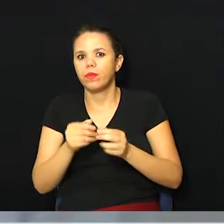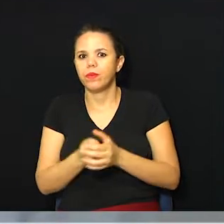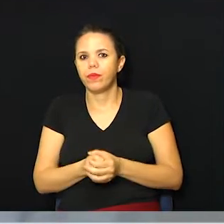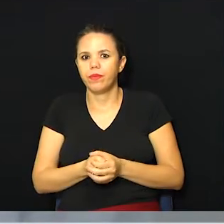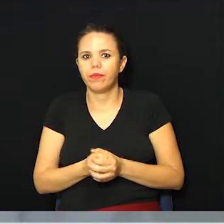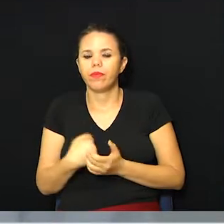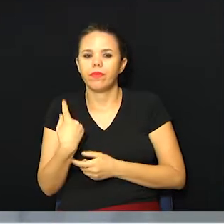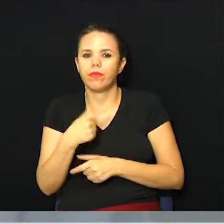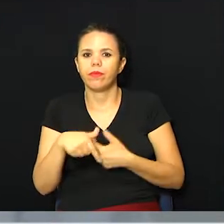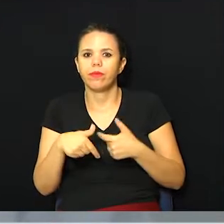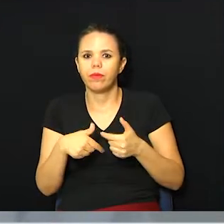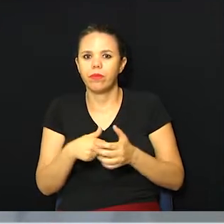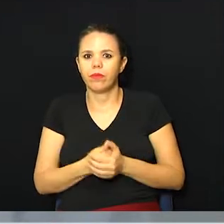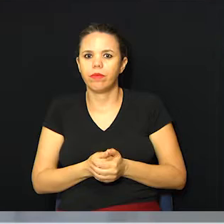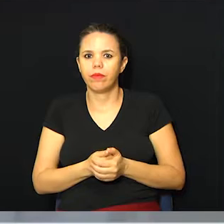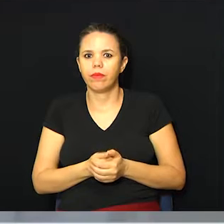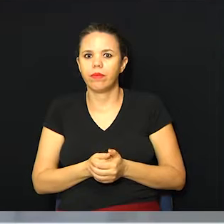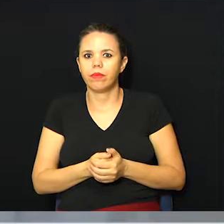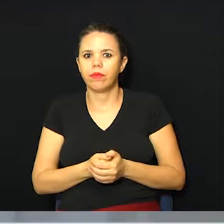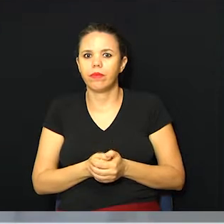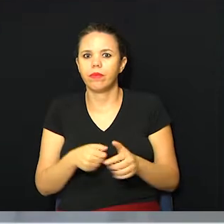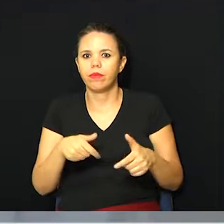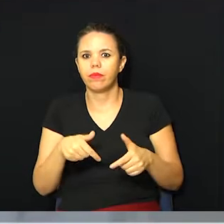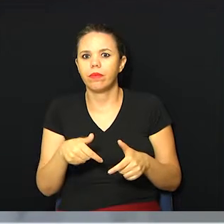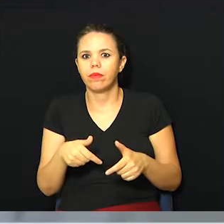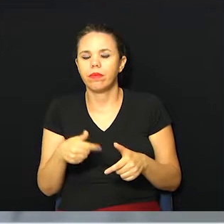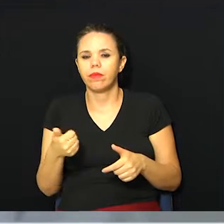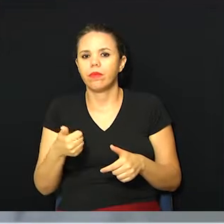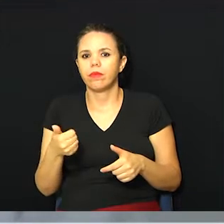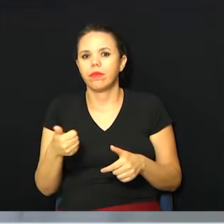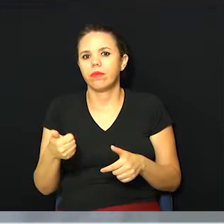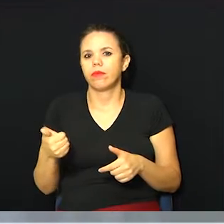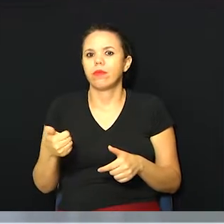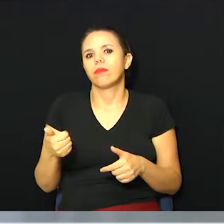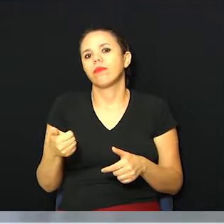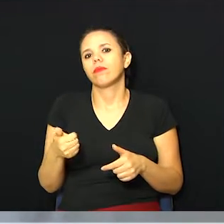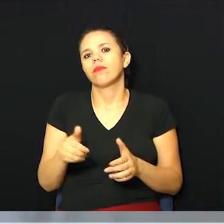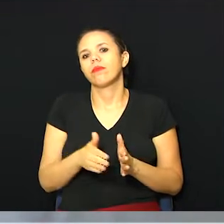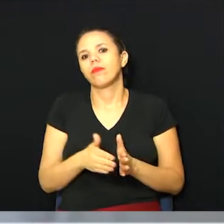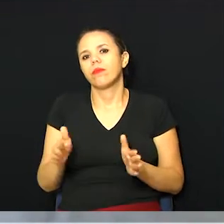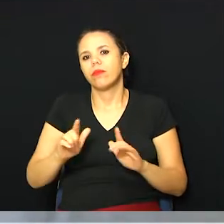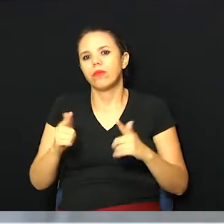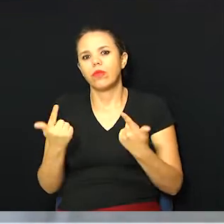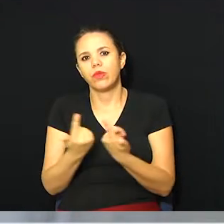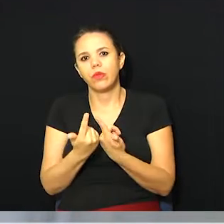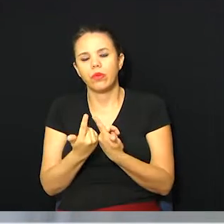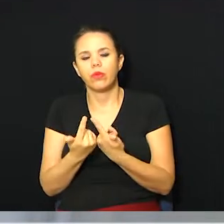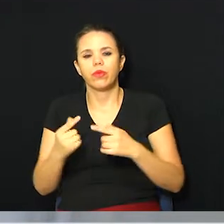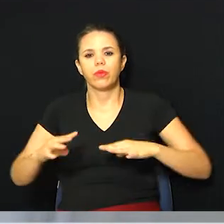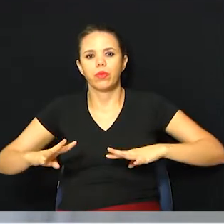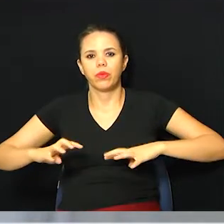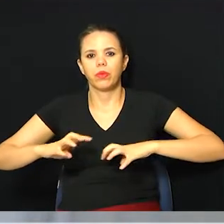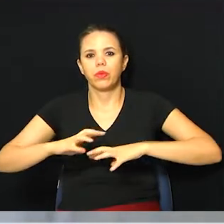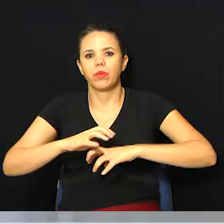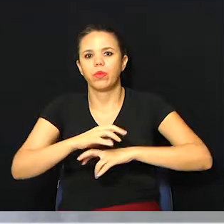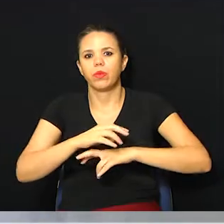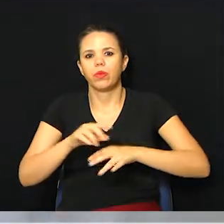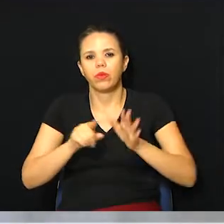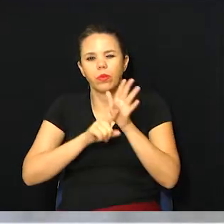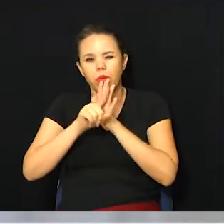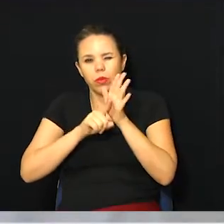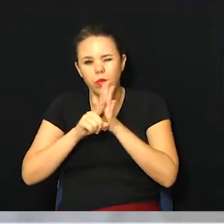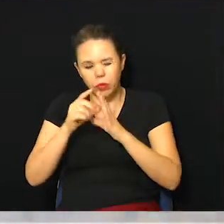Nós trabalhamos, né, nesse primeiro estudo com grupos de bactéria, arqueia e